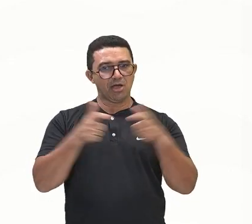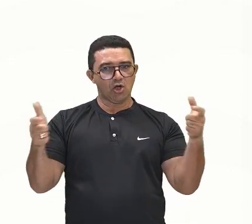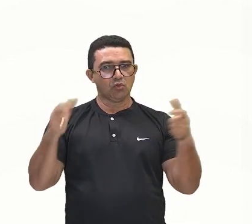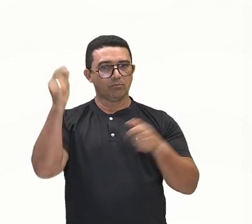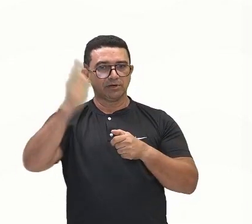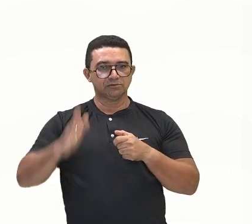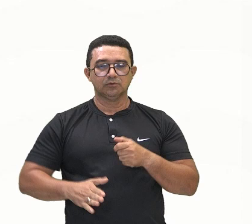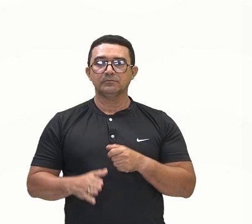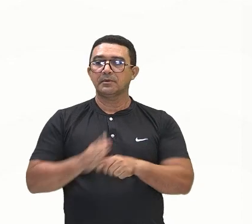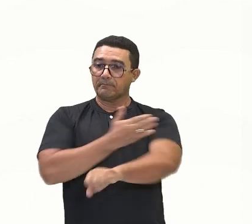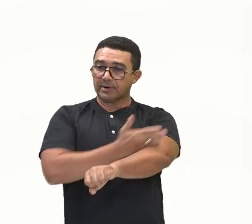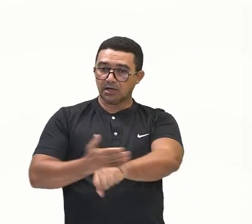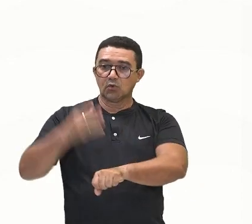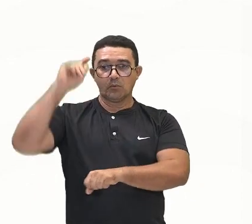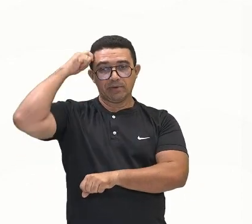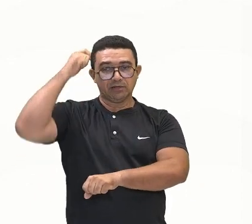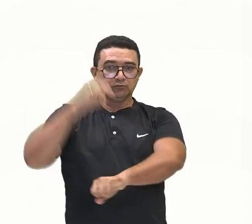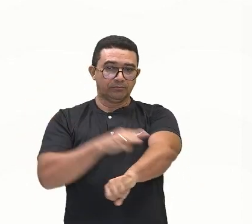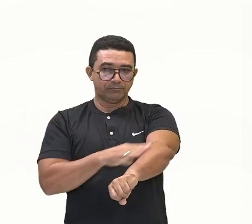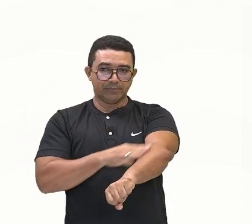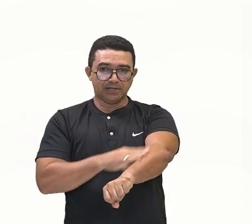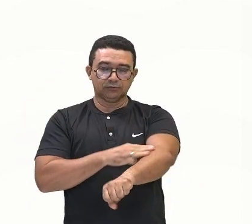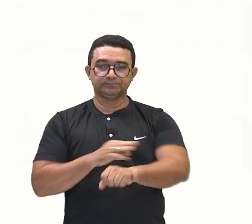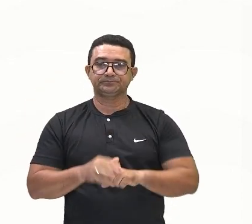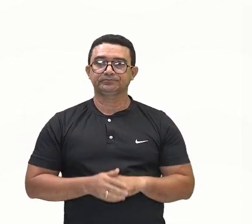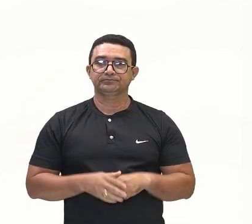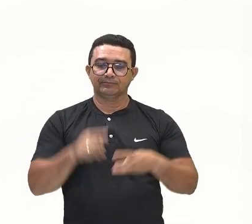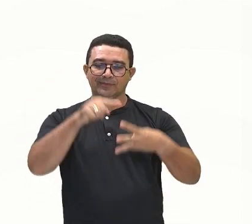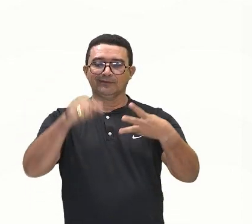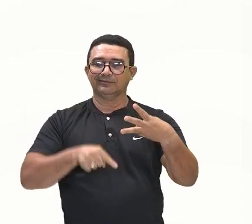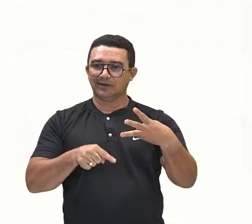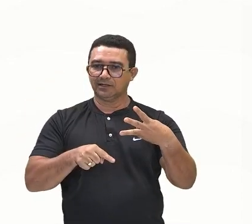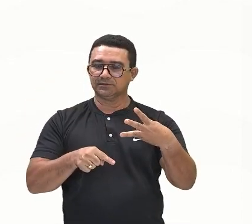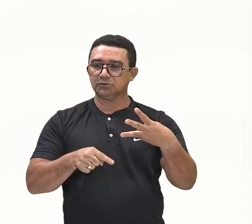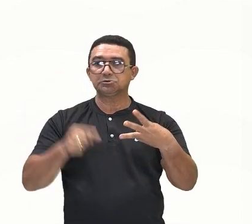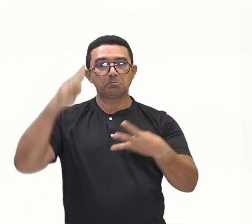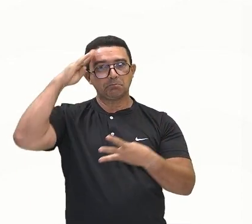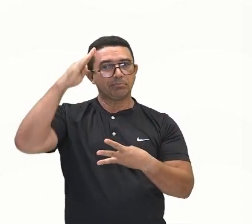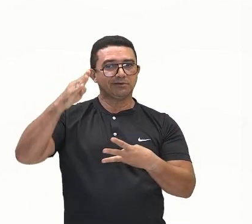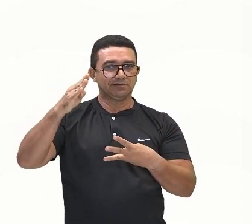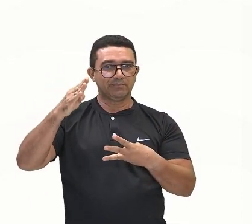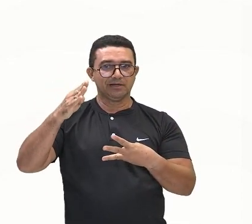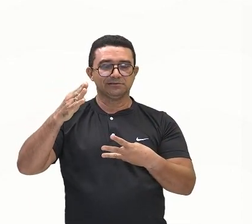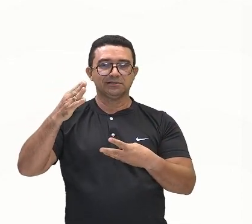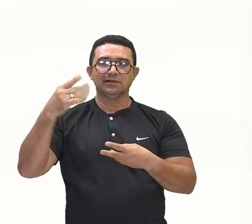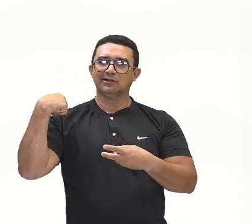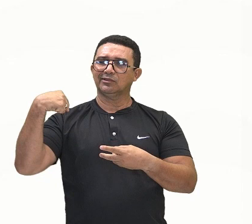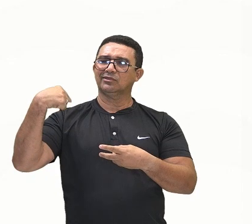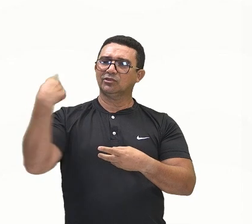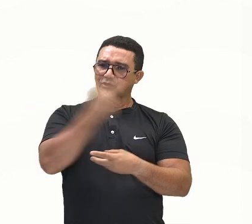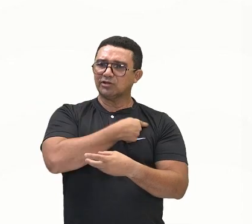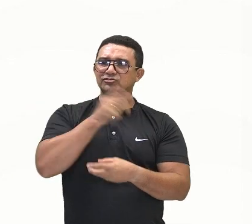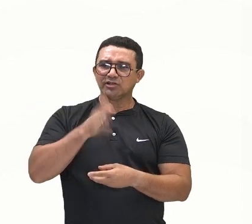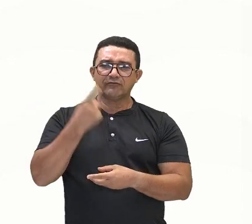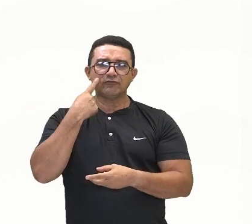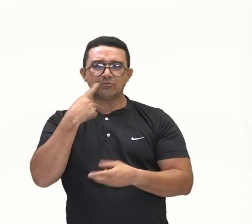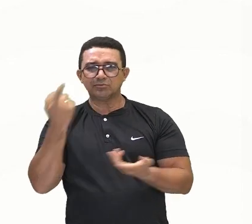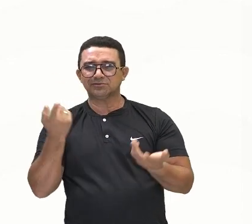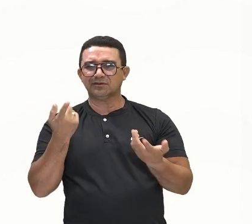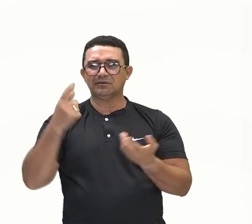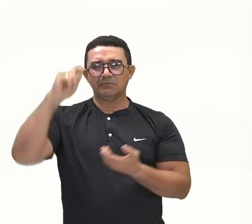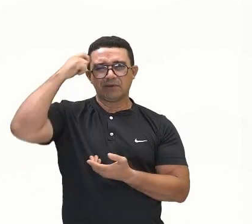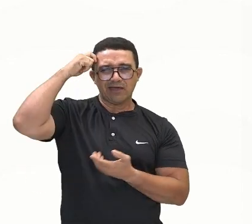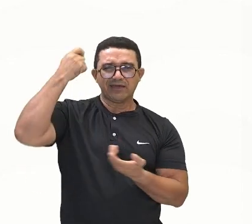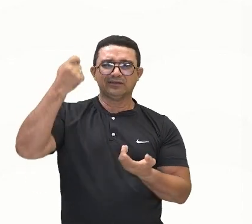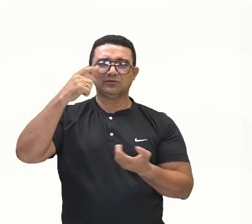preto e pardo. Essas três populações são as que vão se destacar. Como a gente viu, as outras populações não chegam a